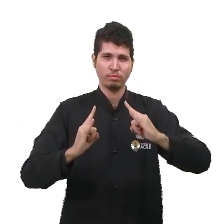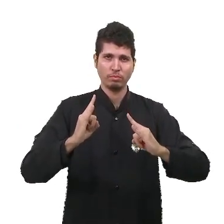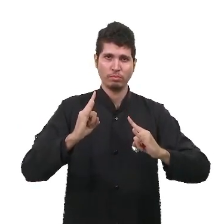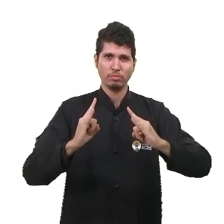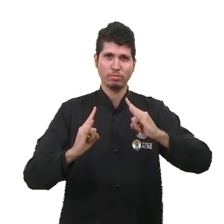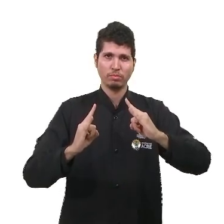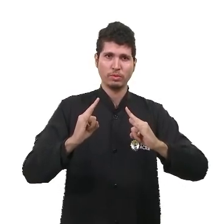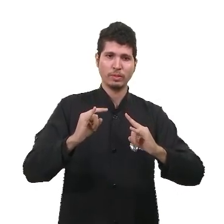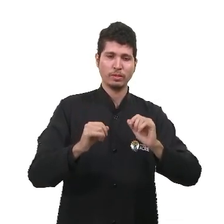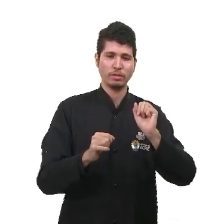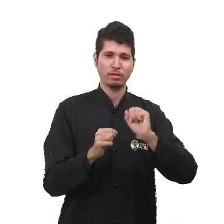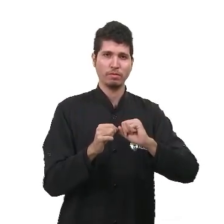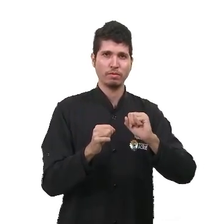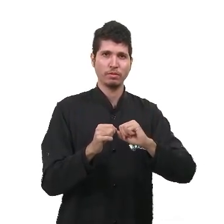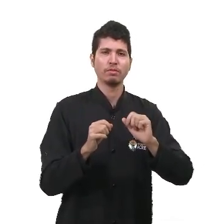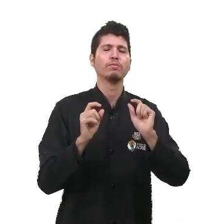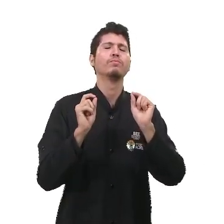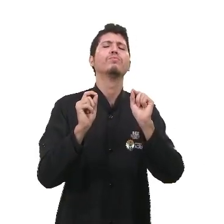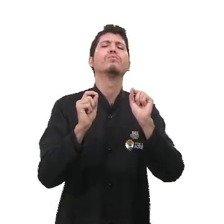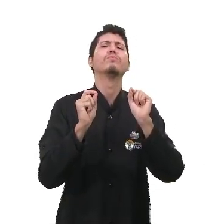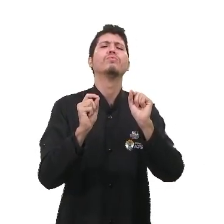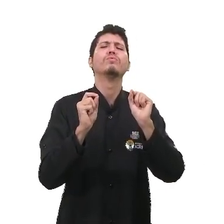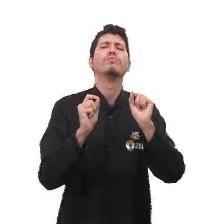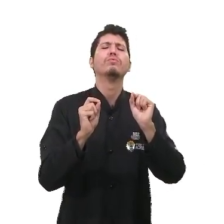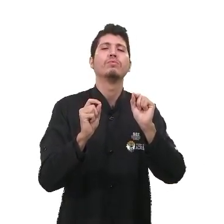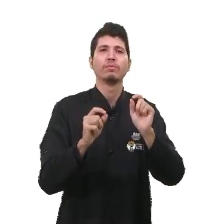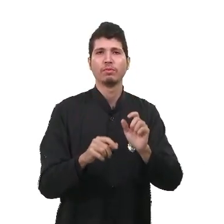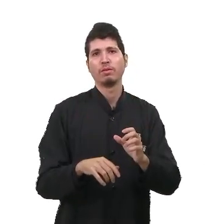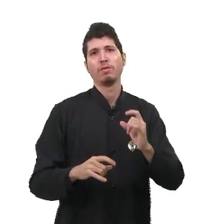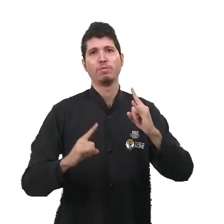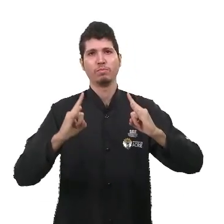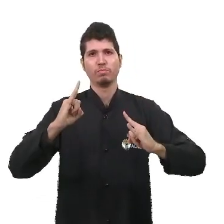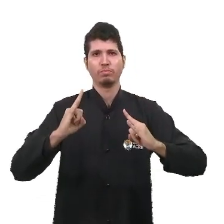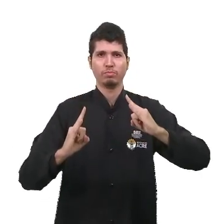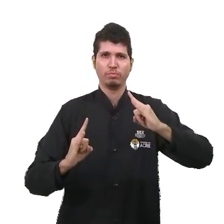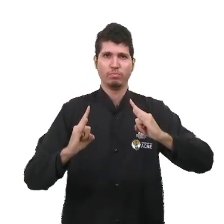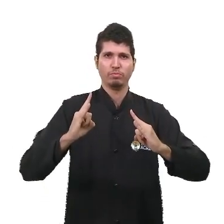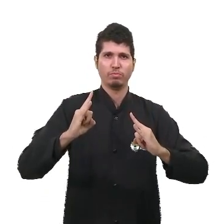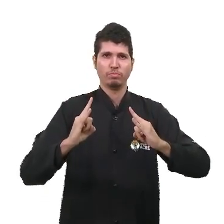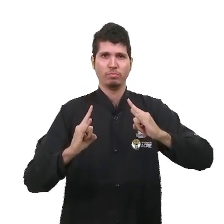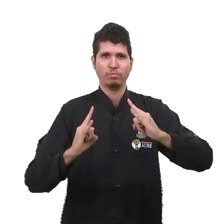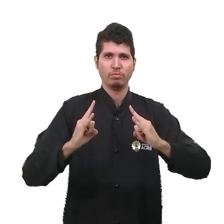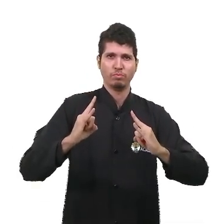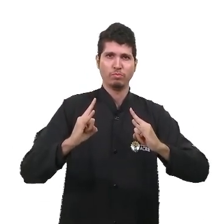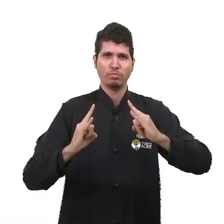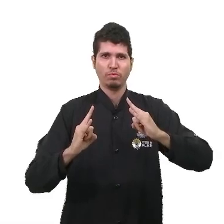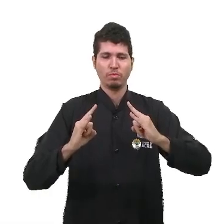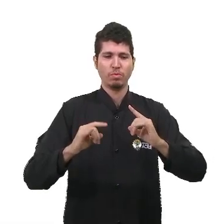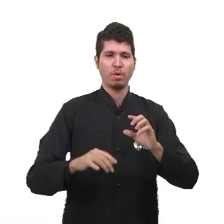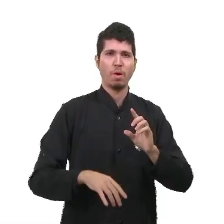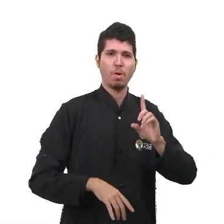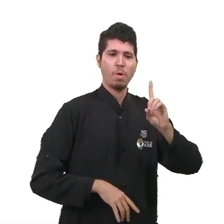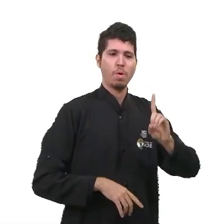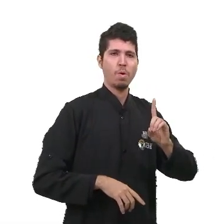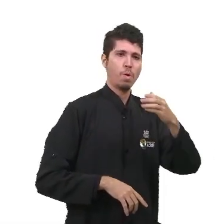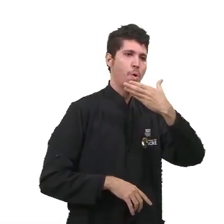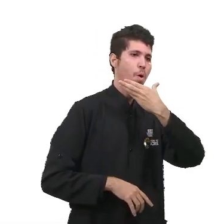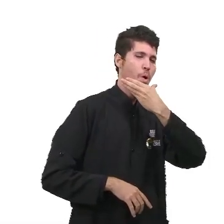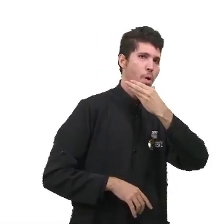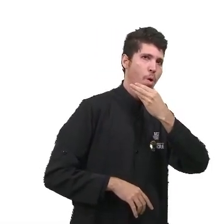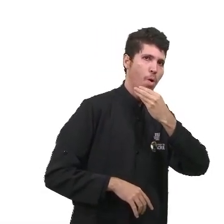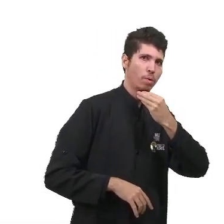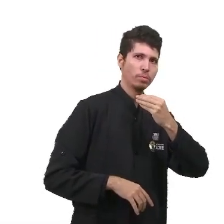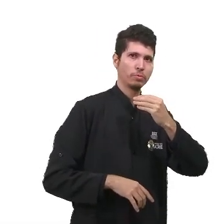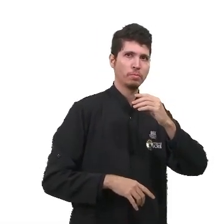toda a produção são os robôs e nós temos aqui uma pessoa humana apenas guiando e dizendo o que a